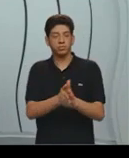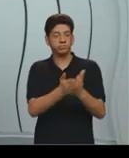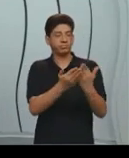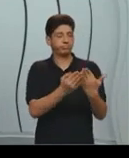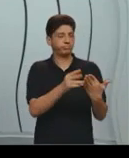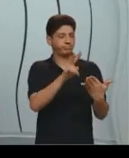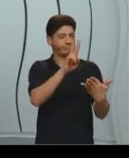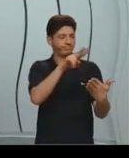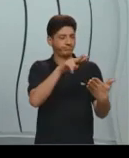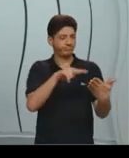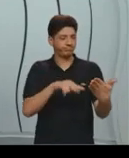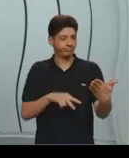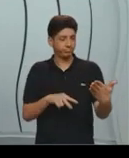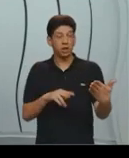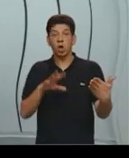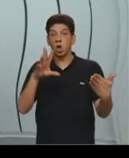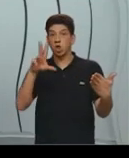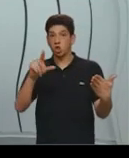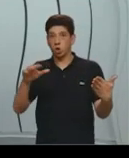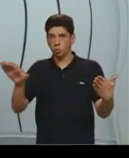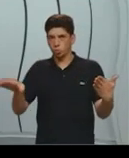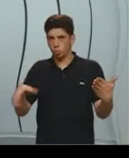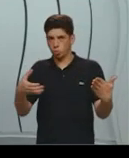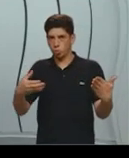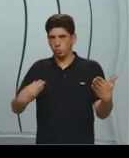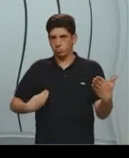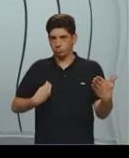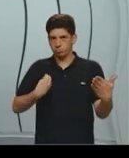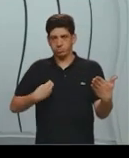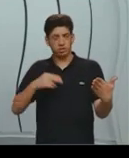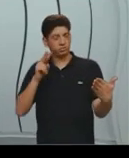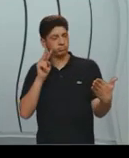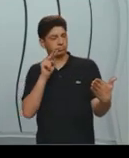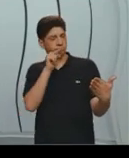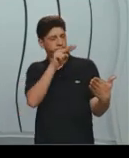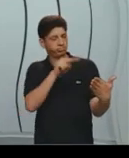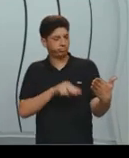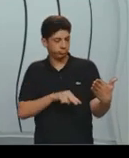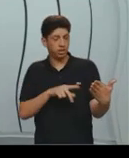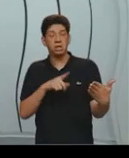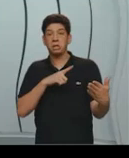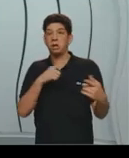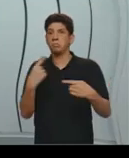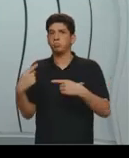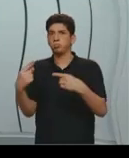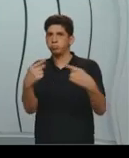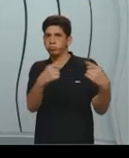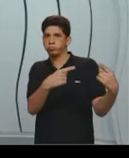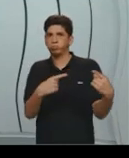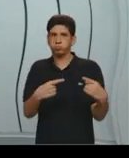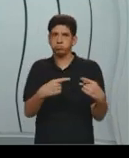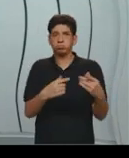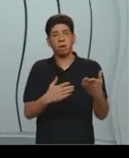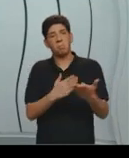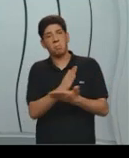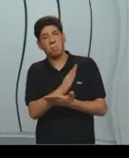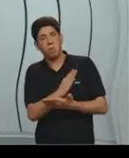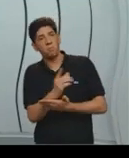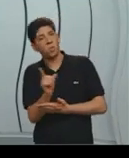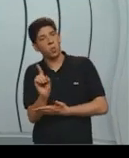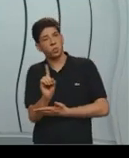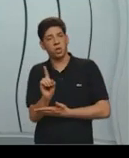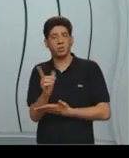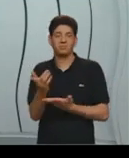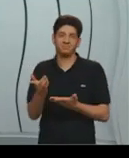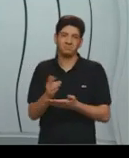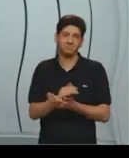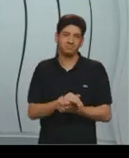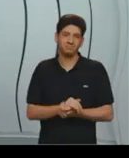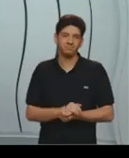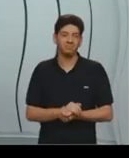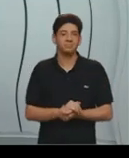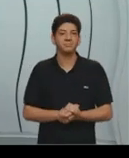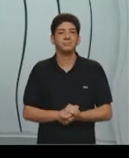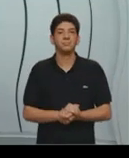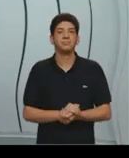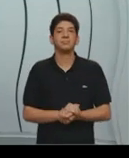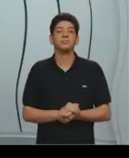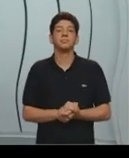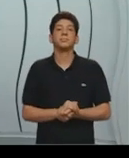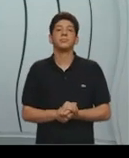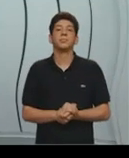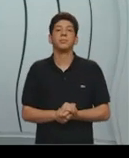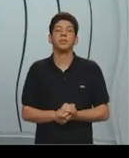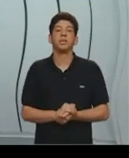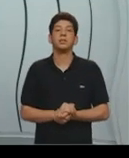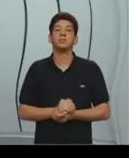todos os grupos da sociedade, eles vão ler esse projeto e vão discutir os representantes, né? Mas vamos caminhar aqui, E aí vai cair nessa discussão,